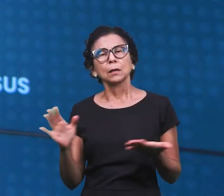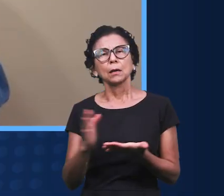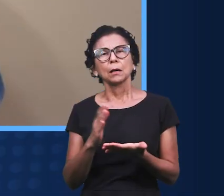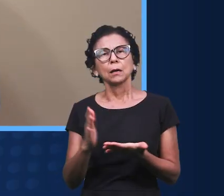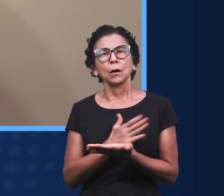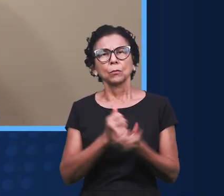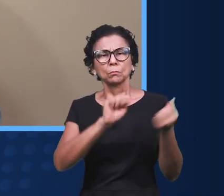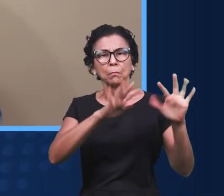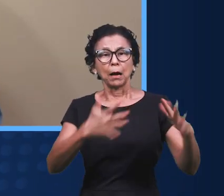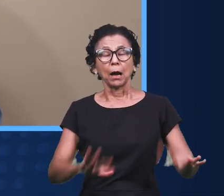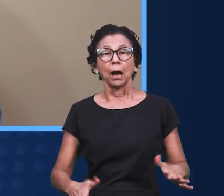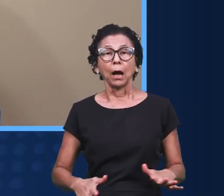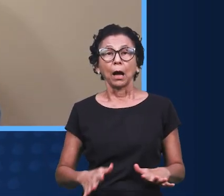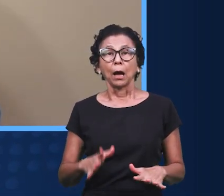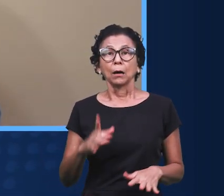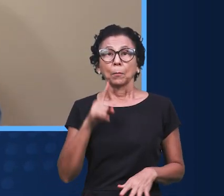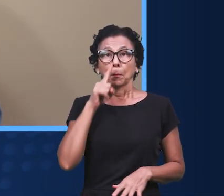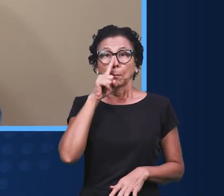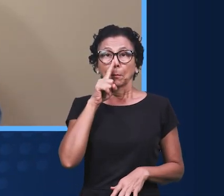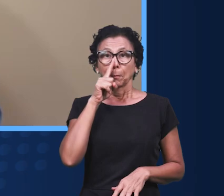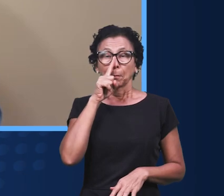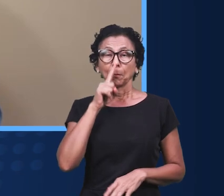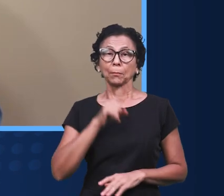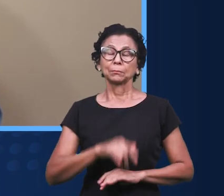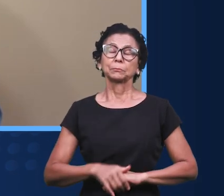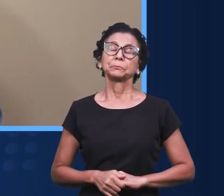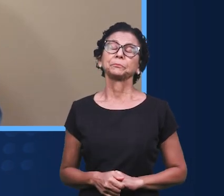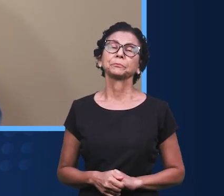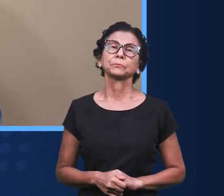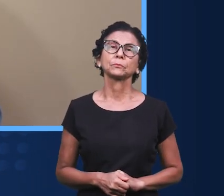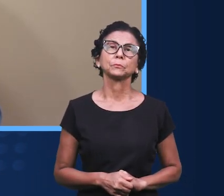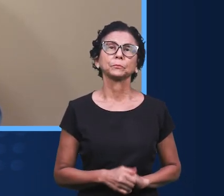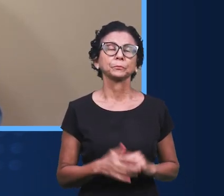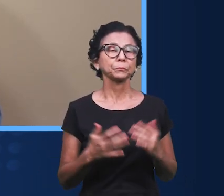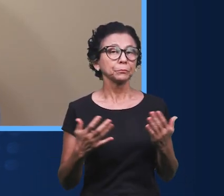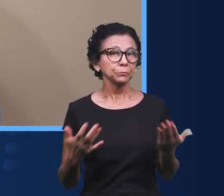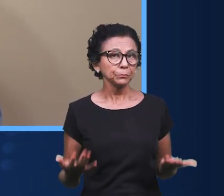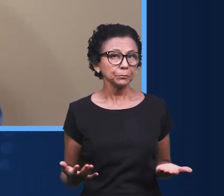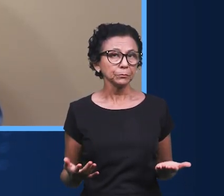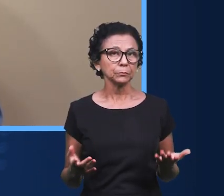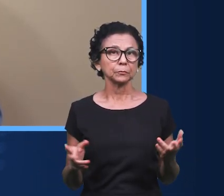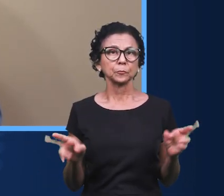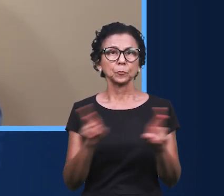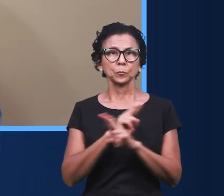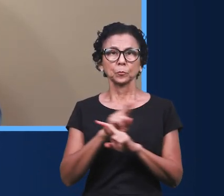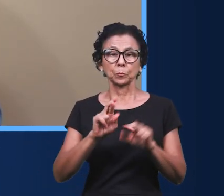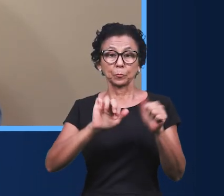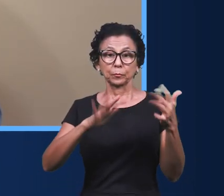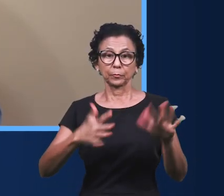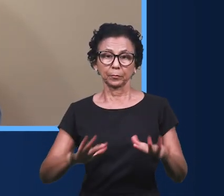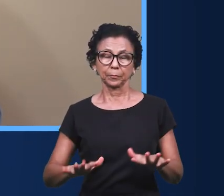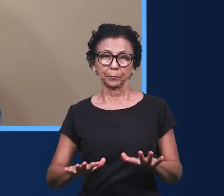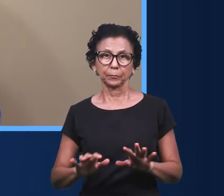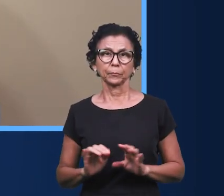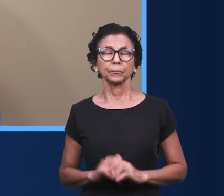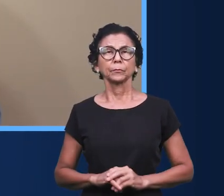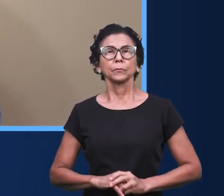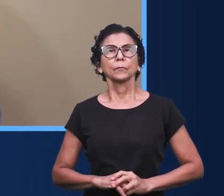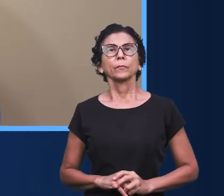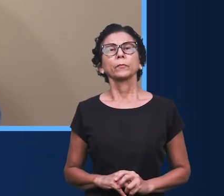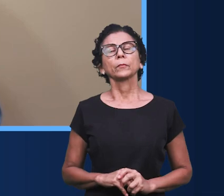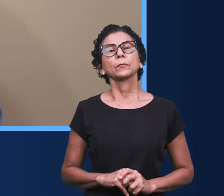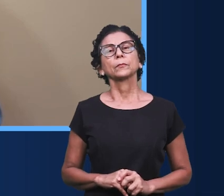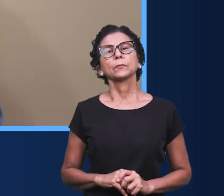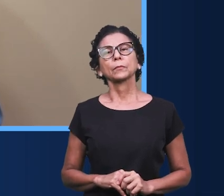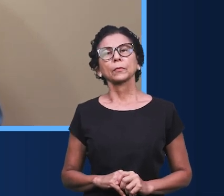fatais. Nosso objetivo aqui é falar sobre a questão dos terremotos. Mas antes de conversarmos sobre eles, uma visão